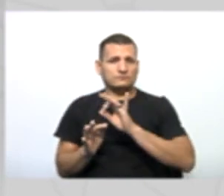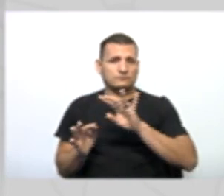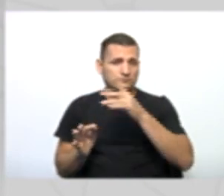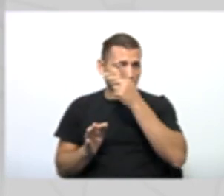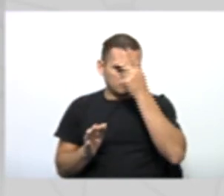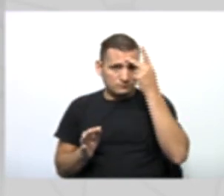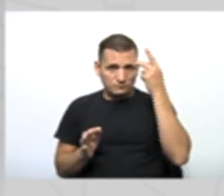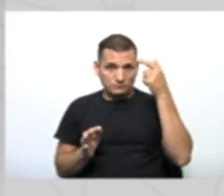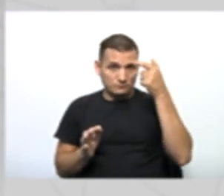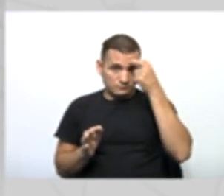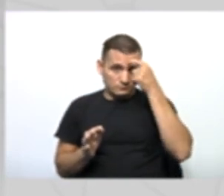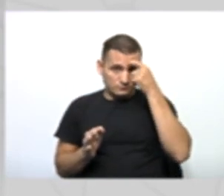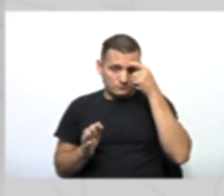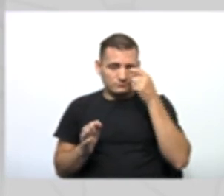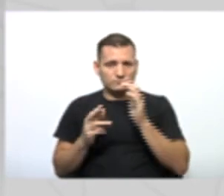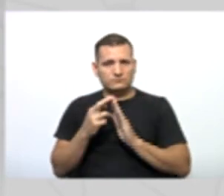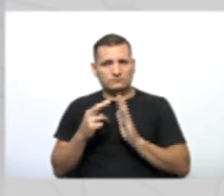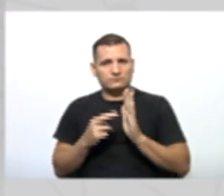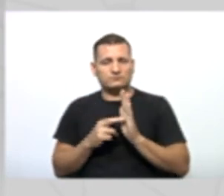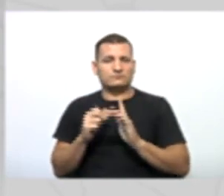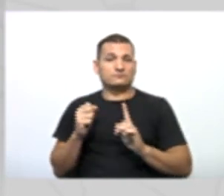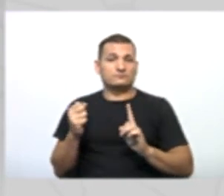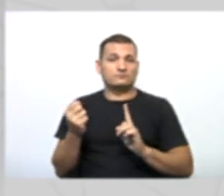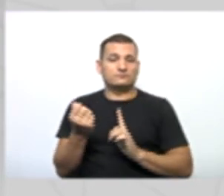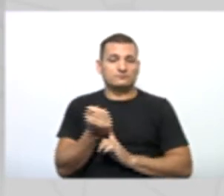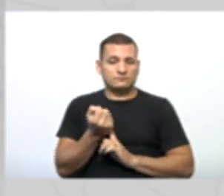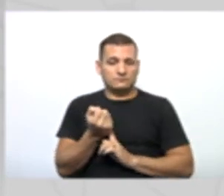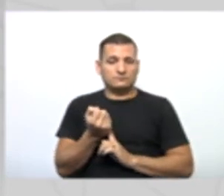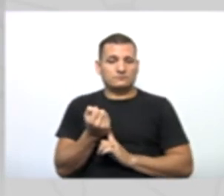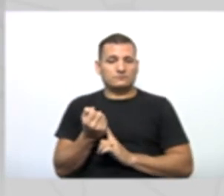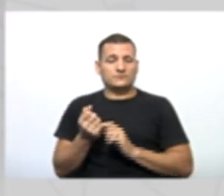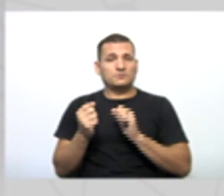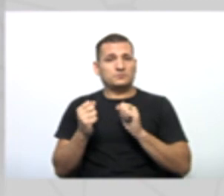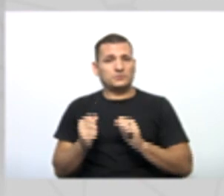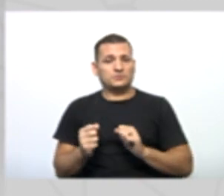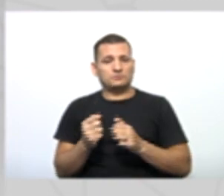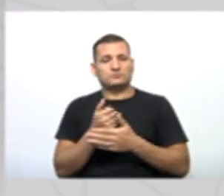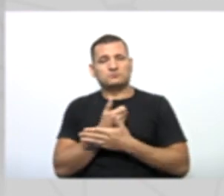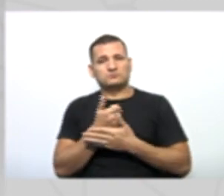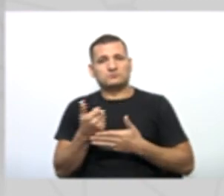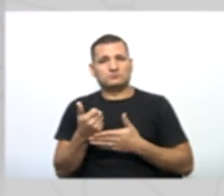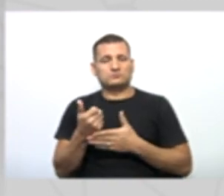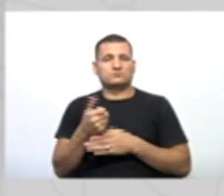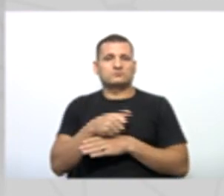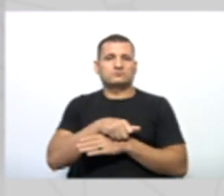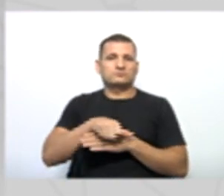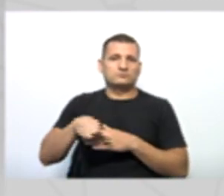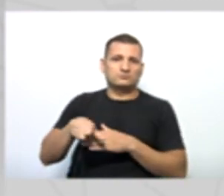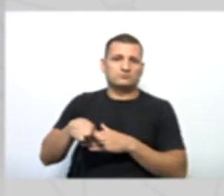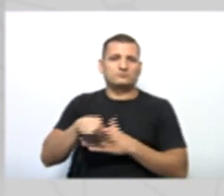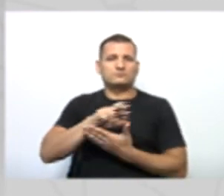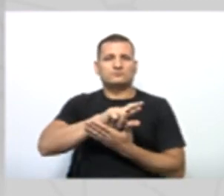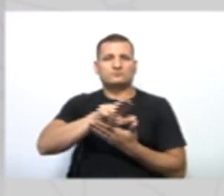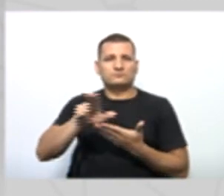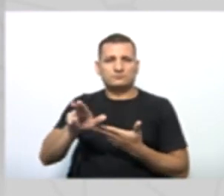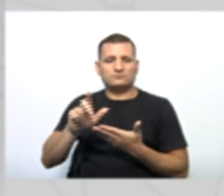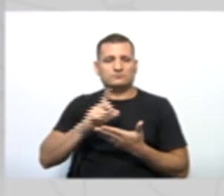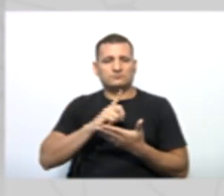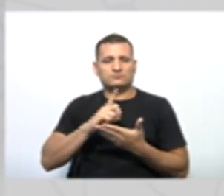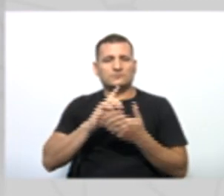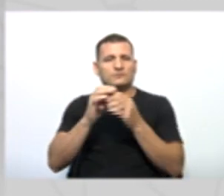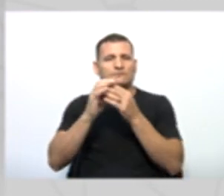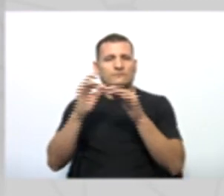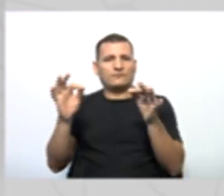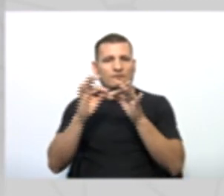de conduta da sociedade, das razões desta, é que pode ser considerado moral ou imoral. E aí nós tínhamos várias outras sentenças